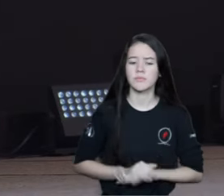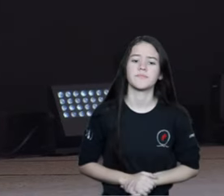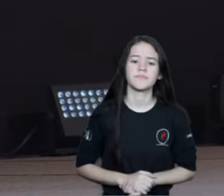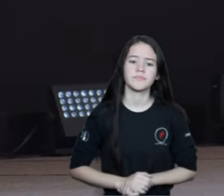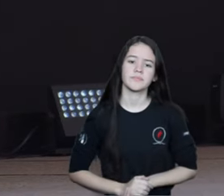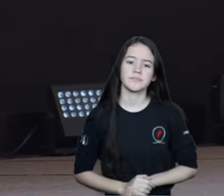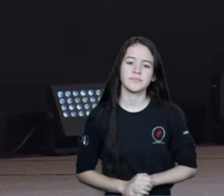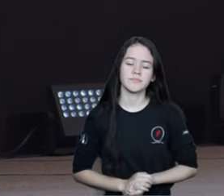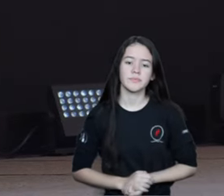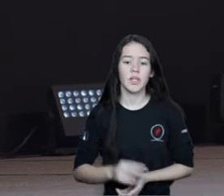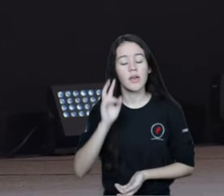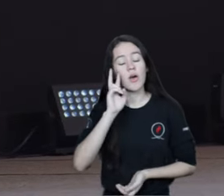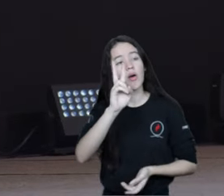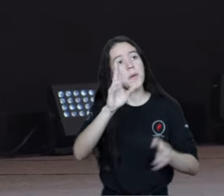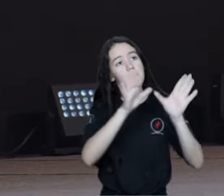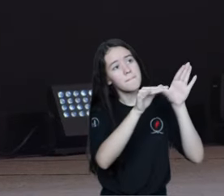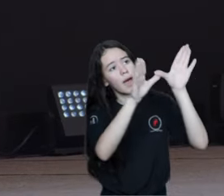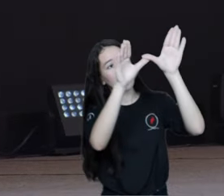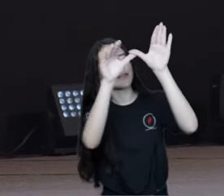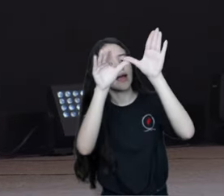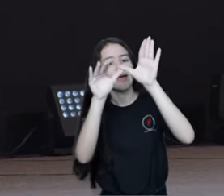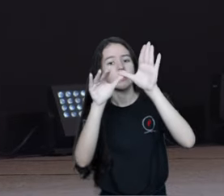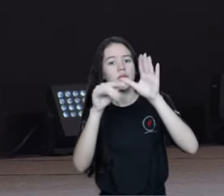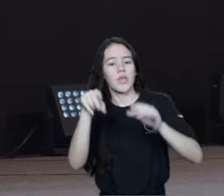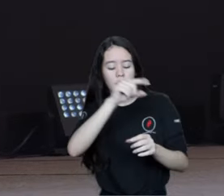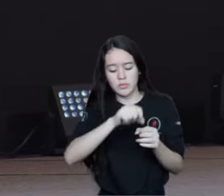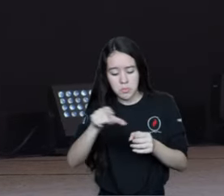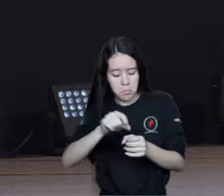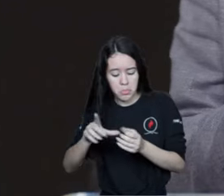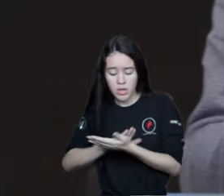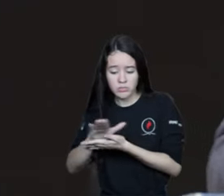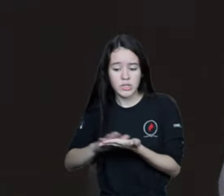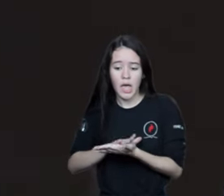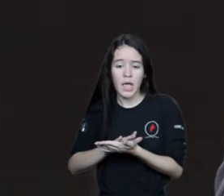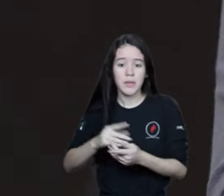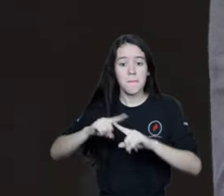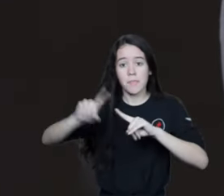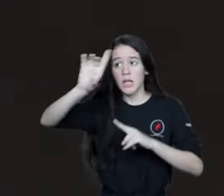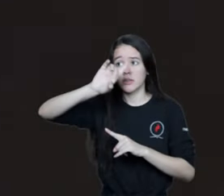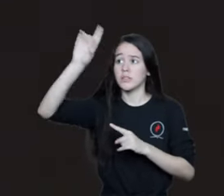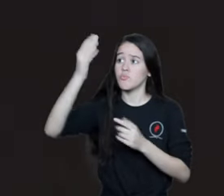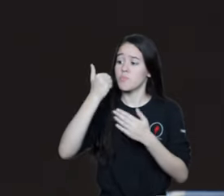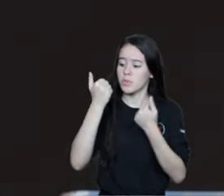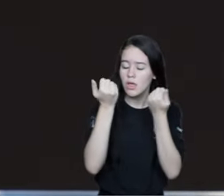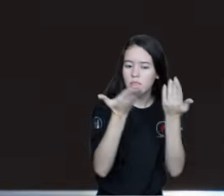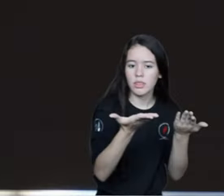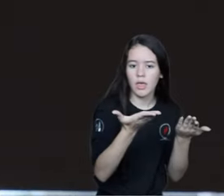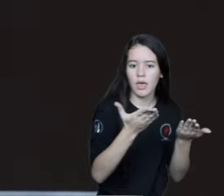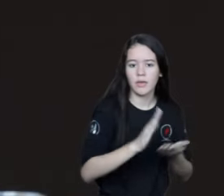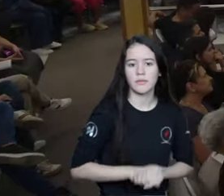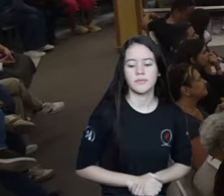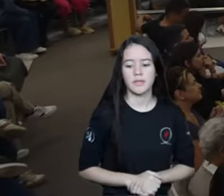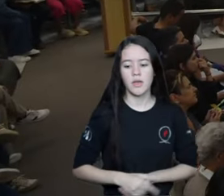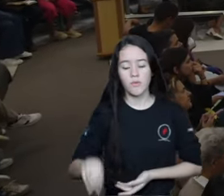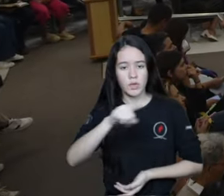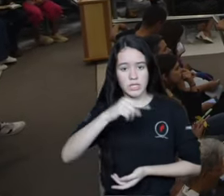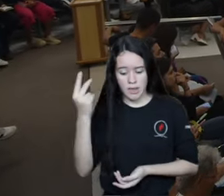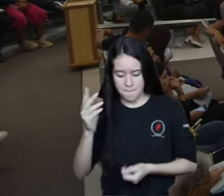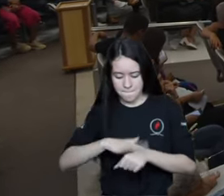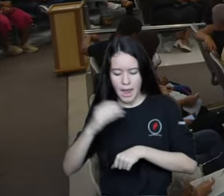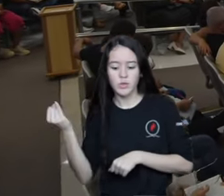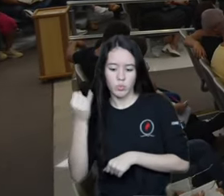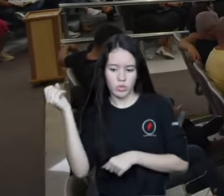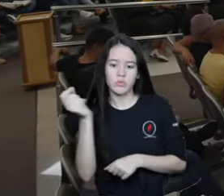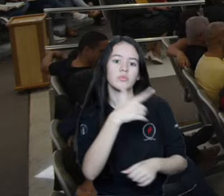o corpo mais do que investido olha essa vida do céu não semeia nem cego nem ajuda celeiro e vosso pai se alimenta não tem voz muito mais valor do que